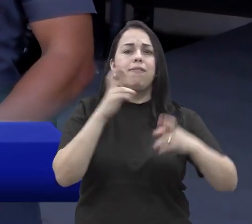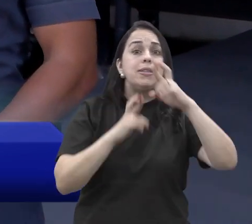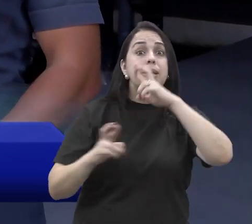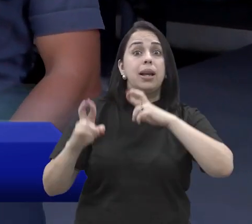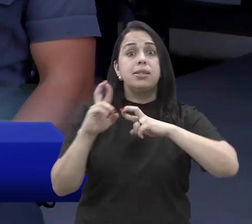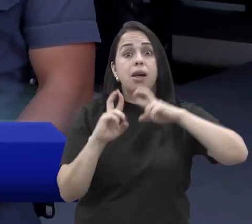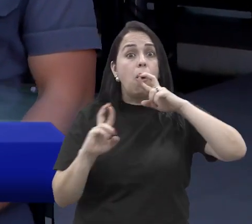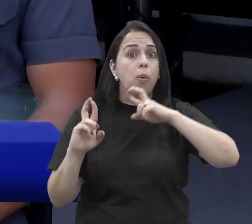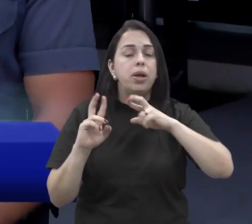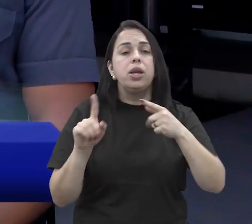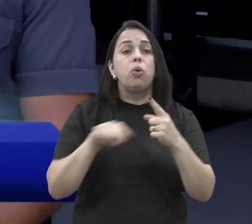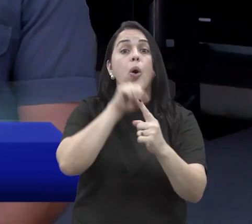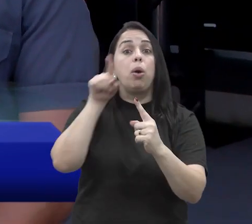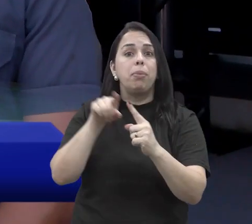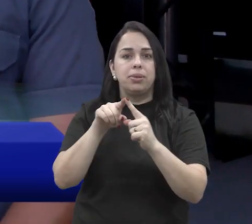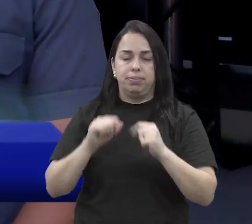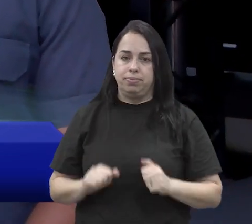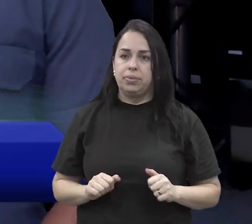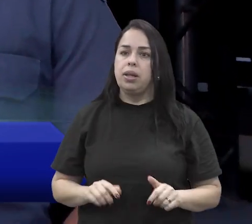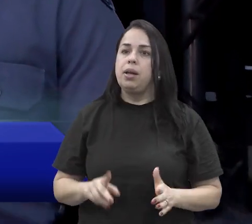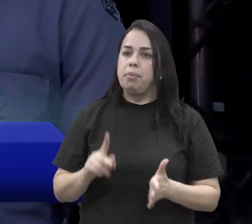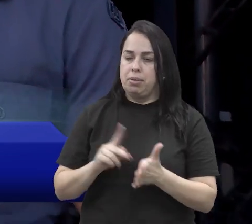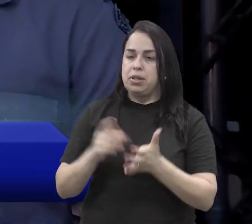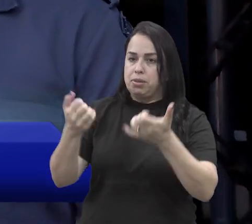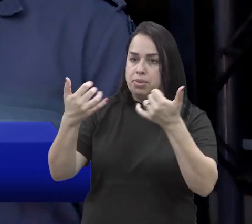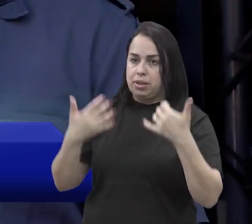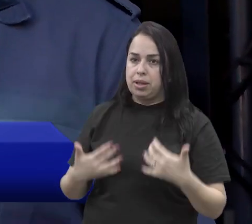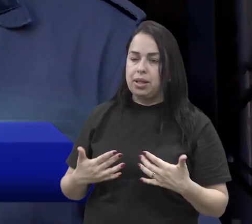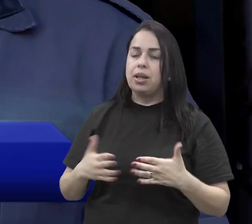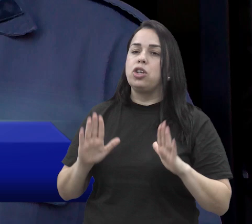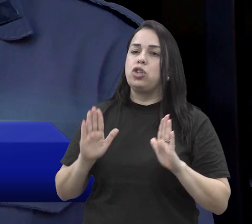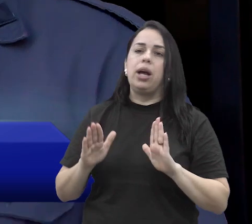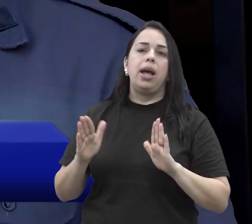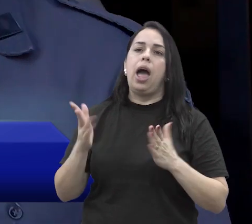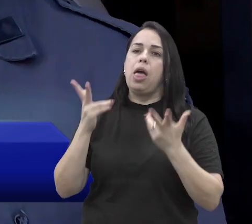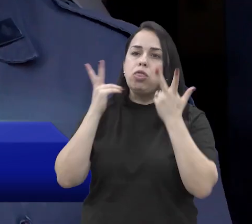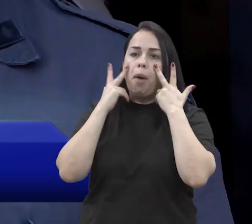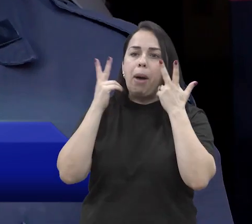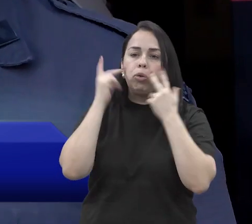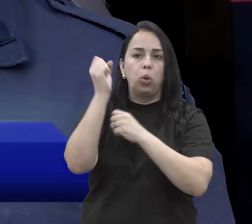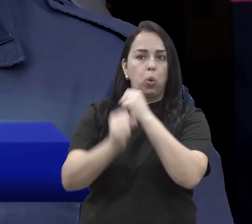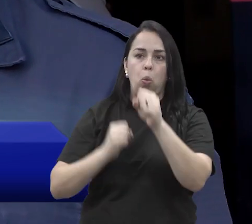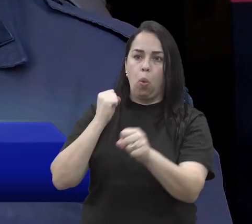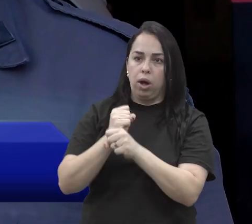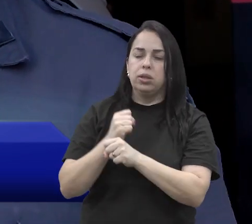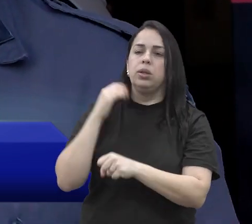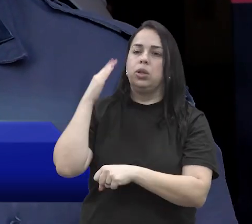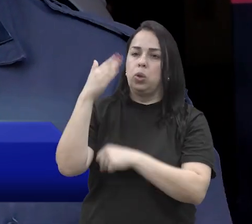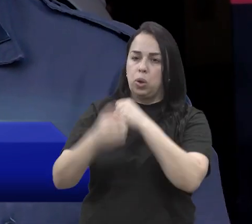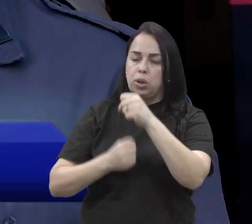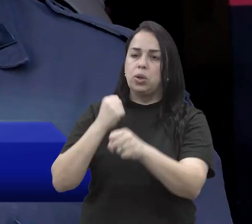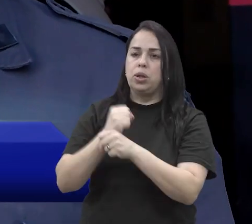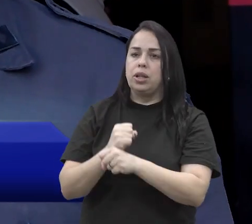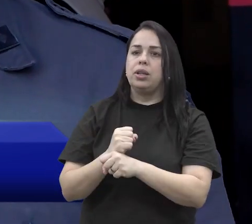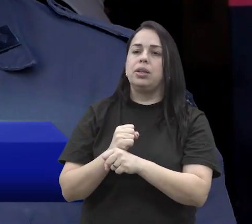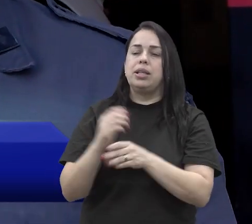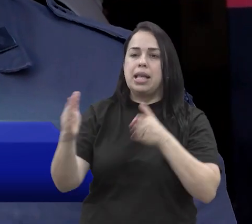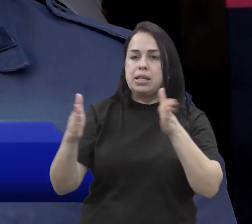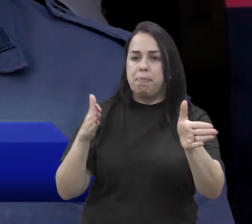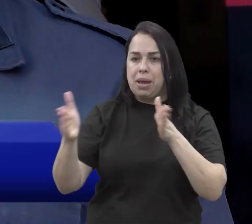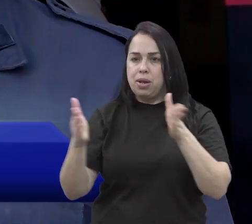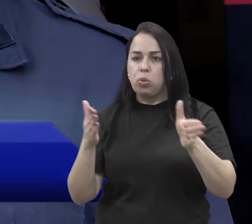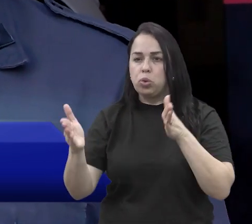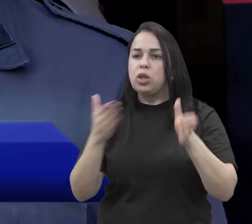o objetivo dela? Então, é importante salientar que a Operação Natal ela já faz parte do calendário de operações da Polícia Militar. Nós já temos a ciência de